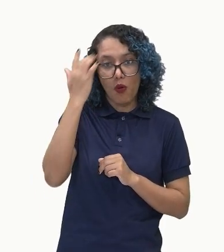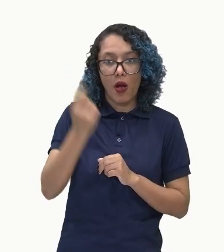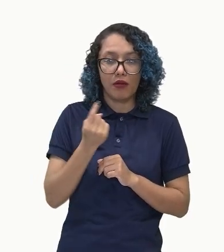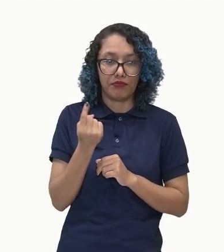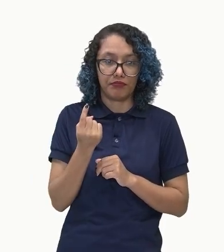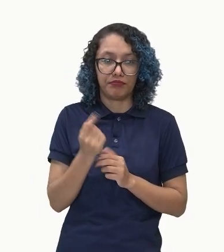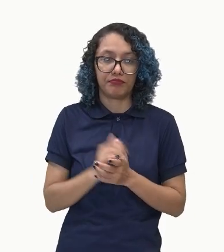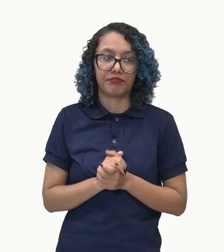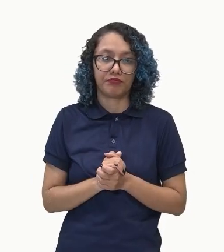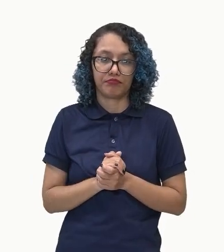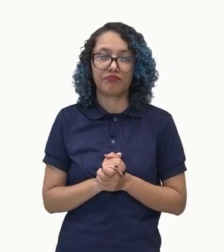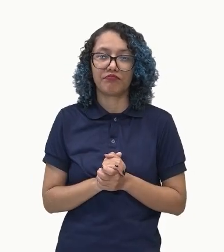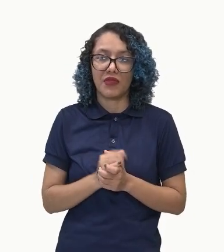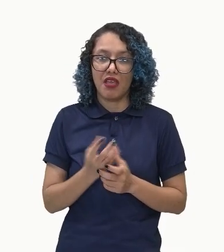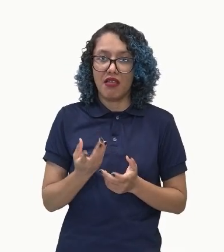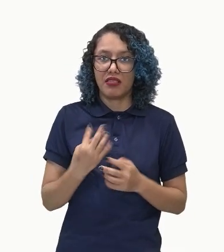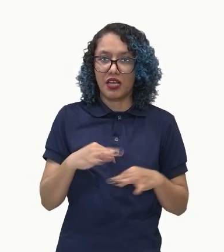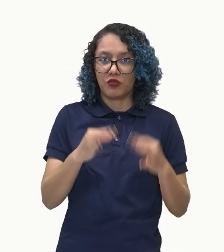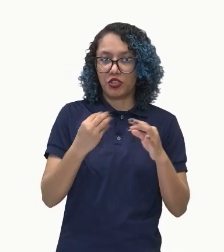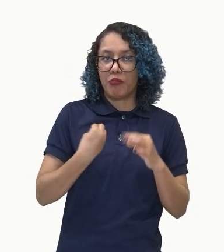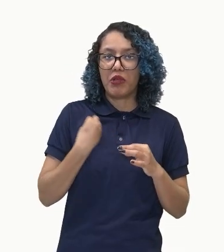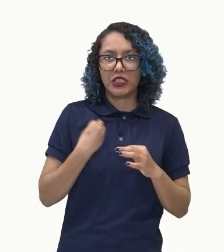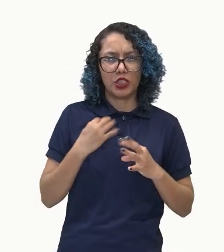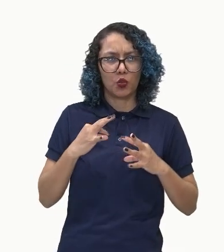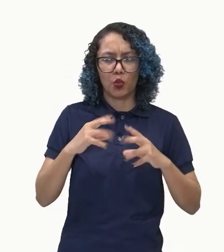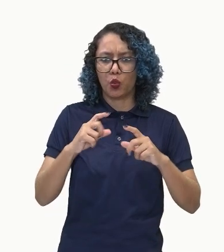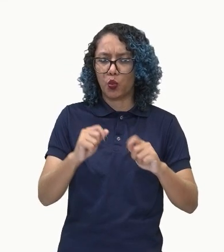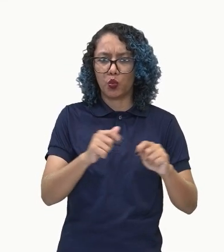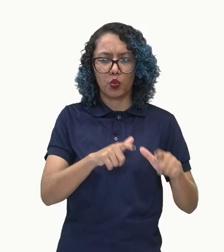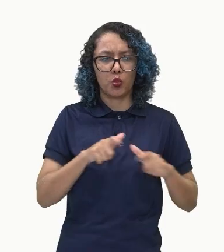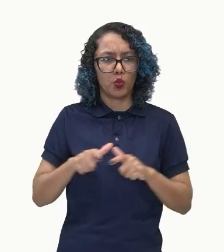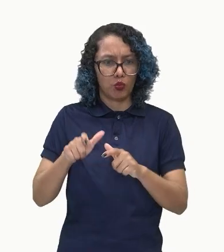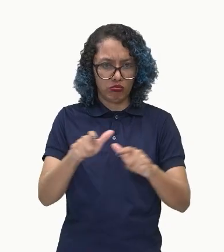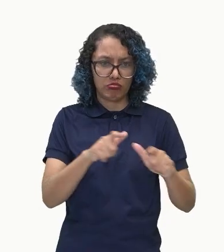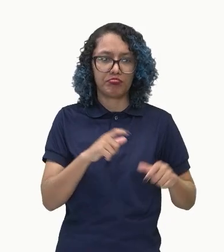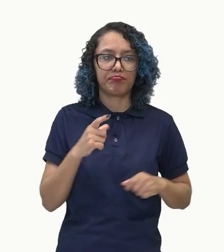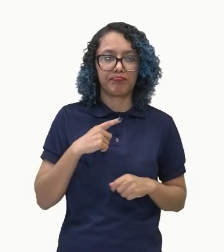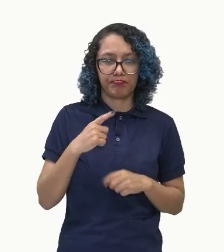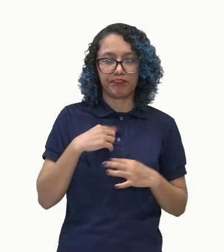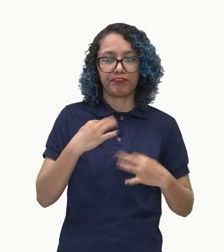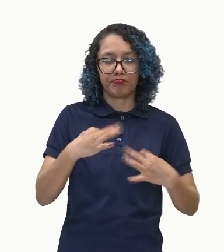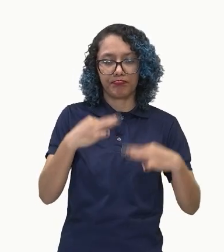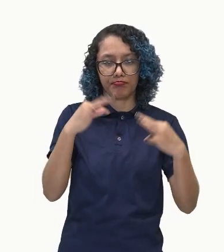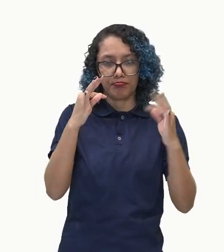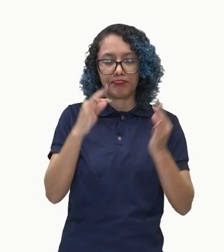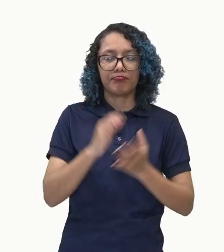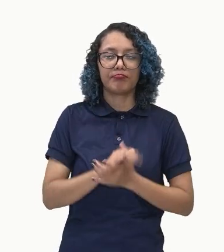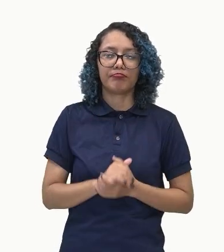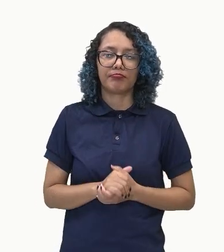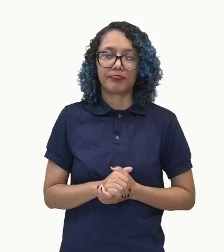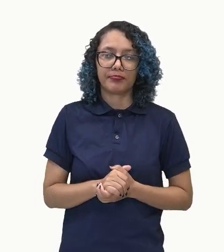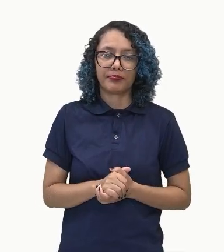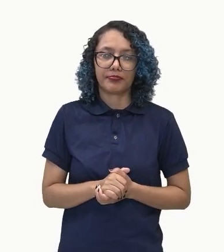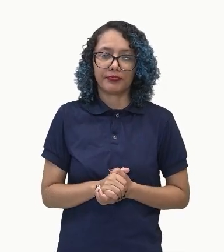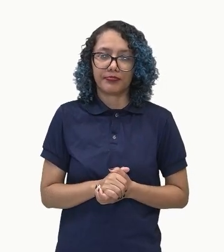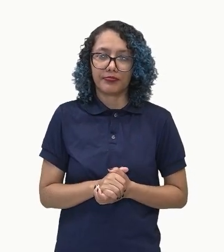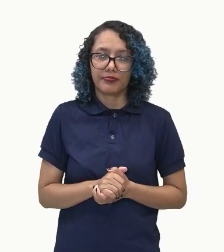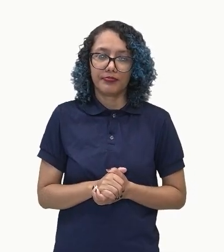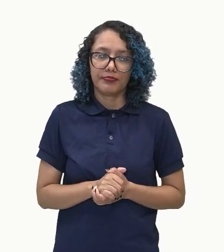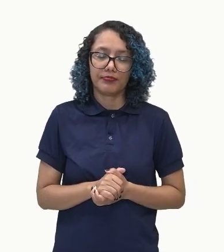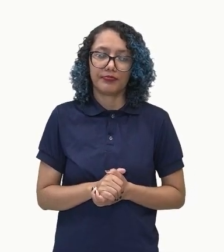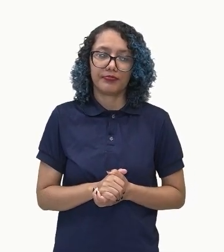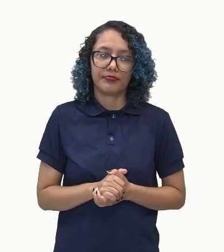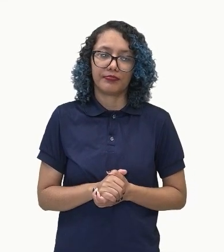Está em todo lugar, e a tecnologia está em todo lugar. These planners are AI to build better cities.